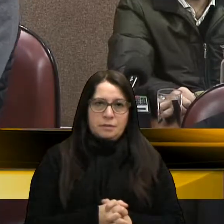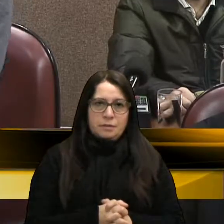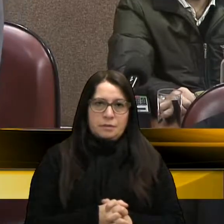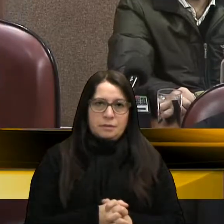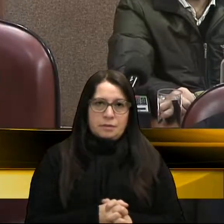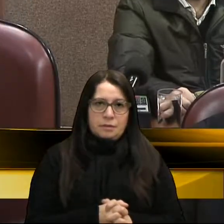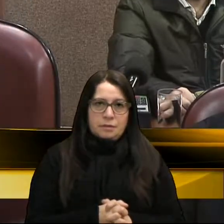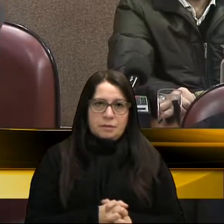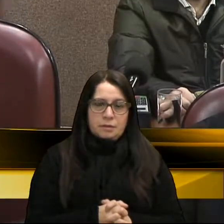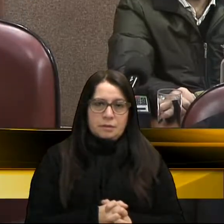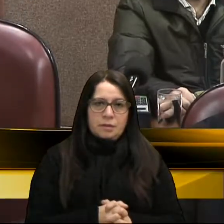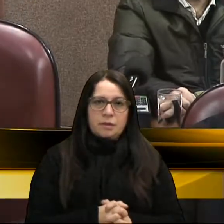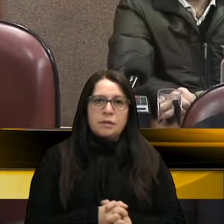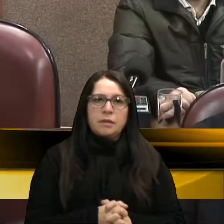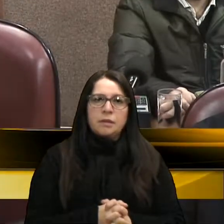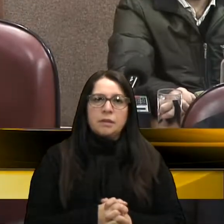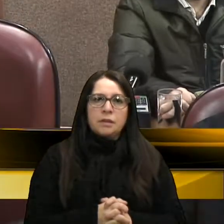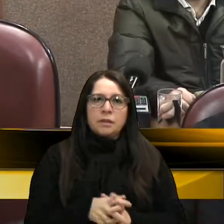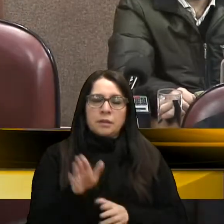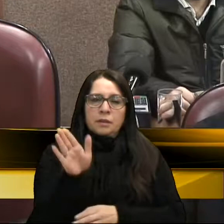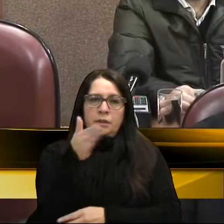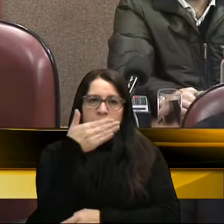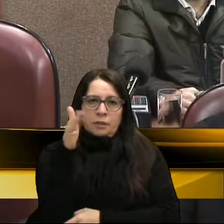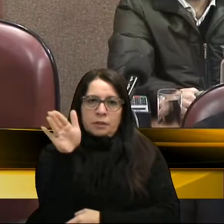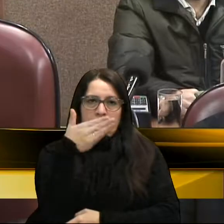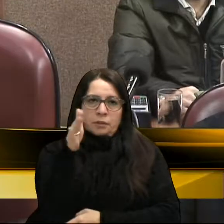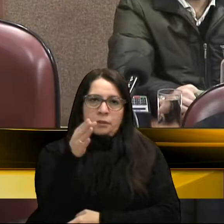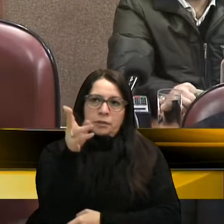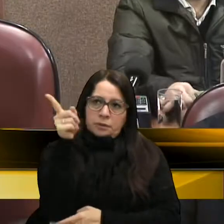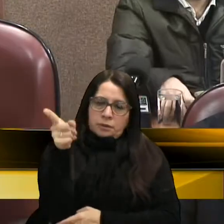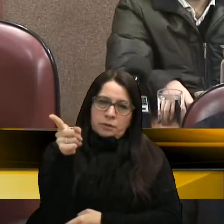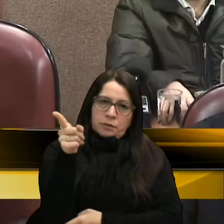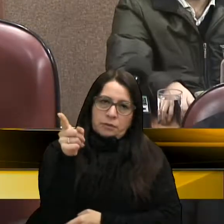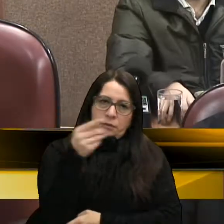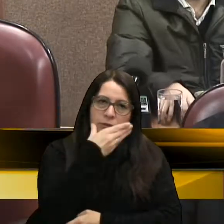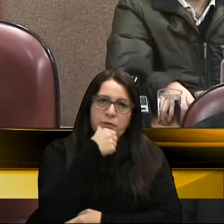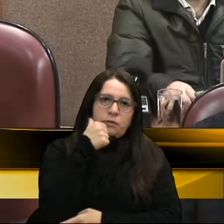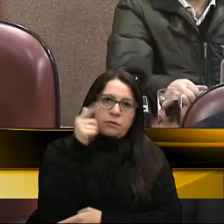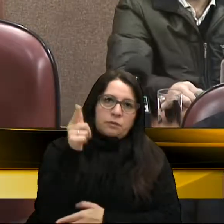E a pátria, a bandeira que está ali, senhoras e senhores.